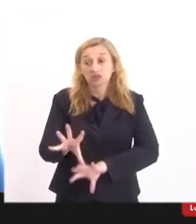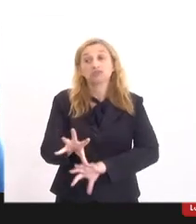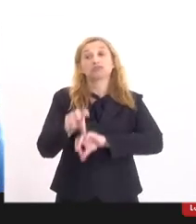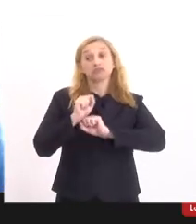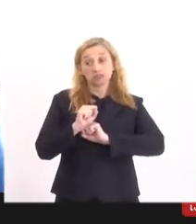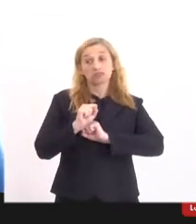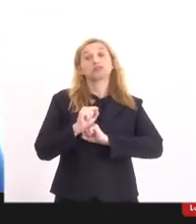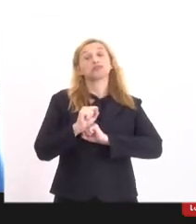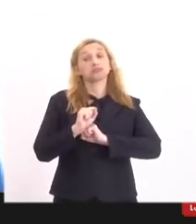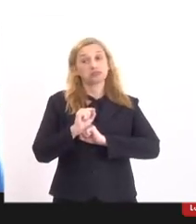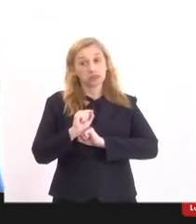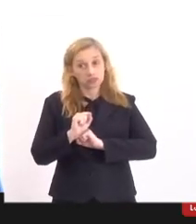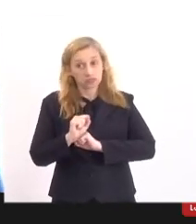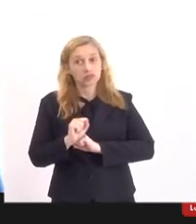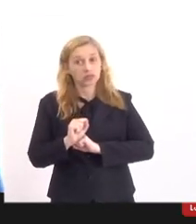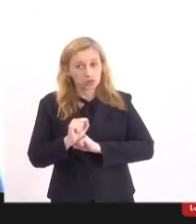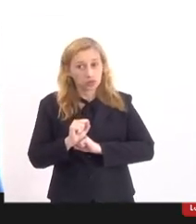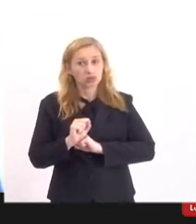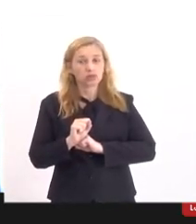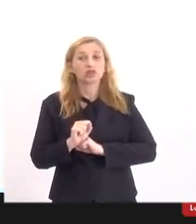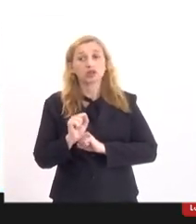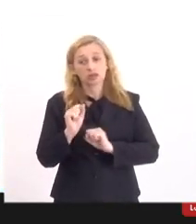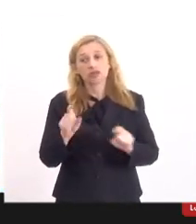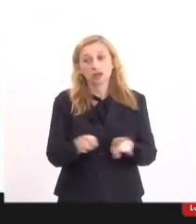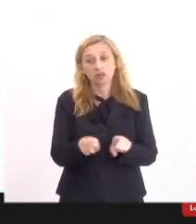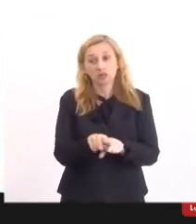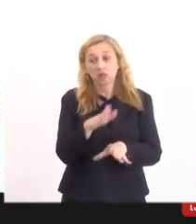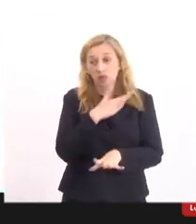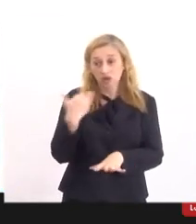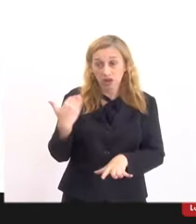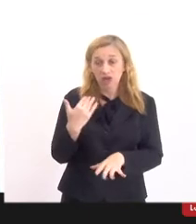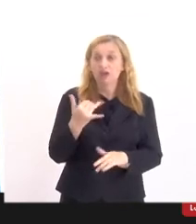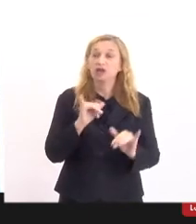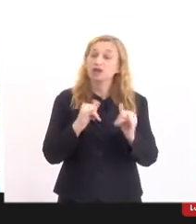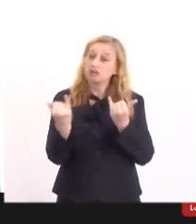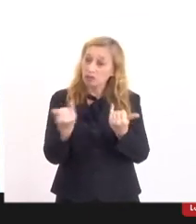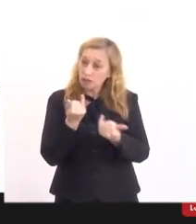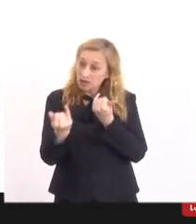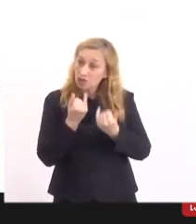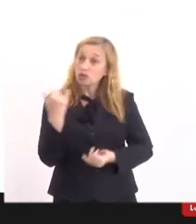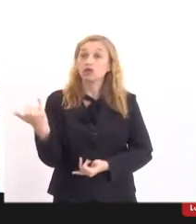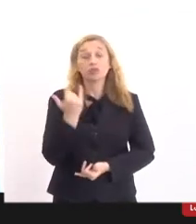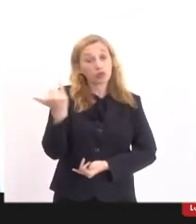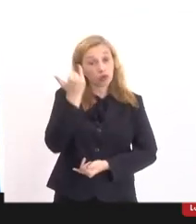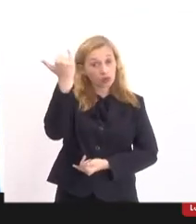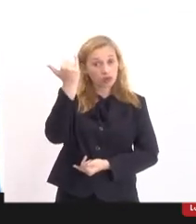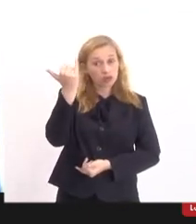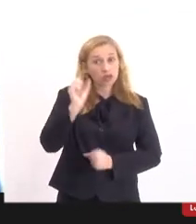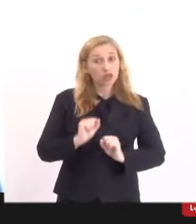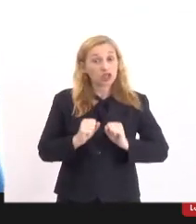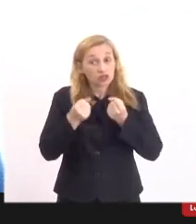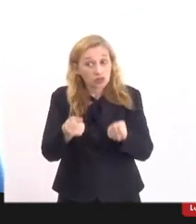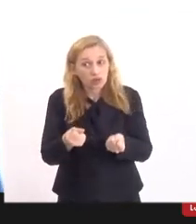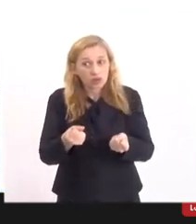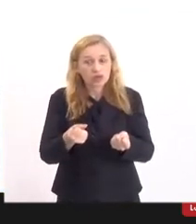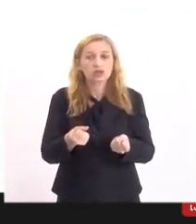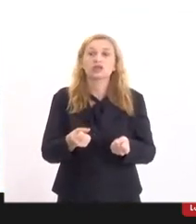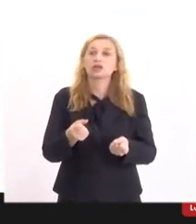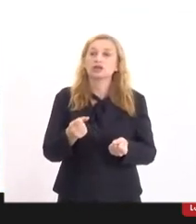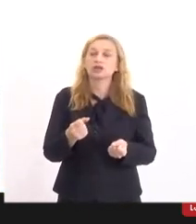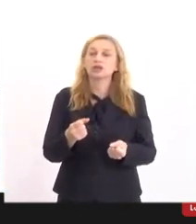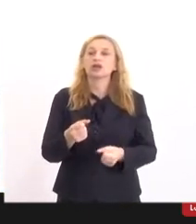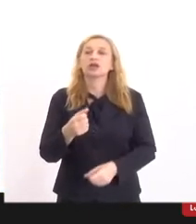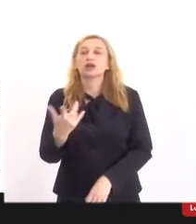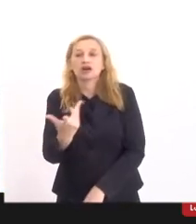de Covid ou de vir a óbito. Isso é uma informação importante, reforça a importância da vacina. E